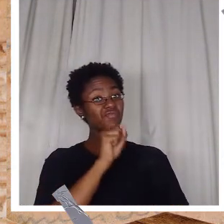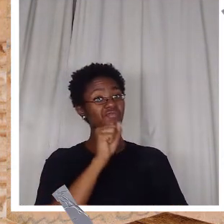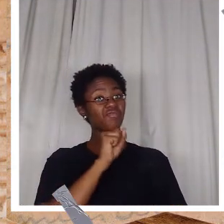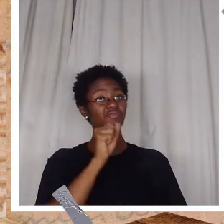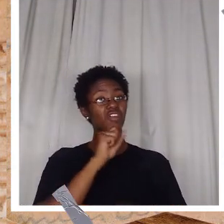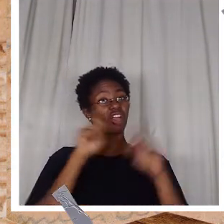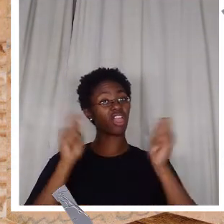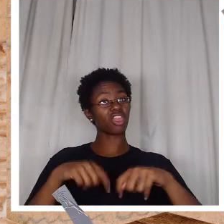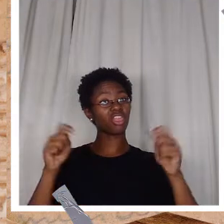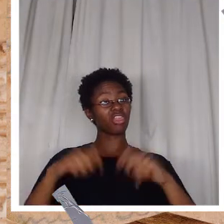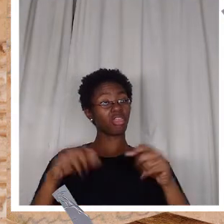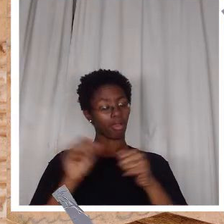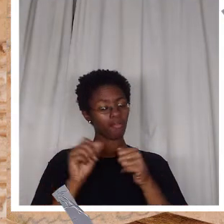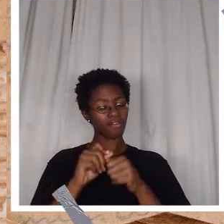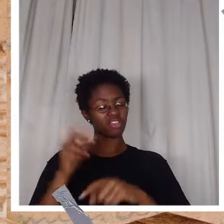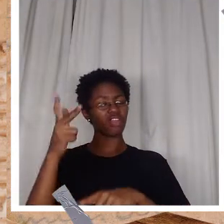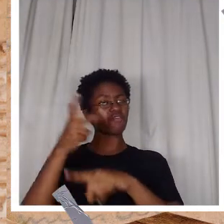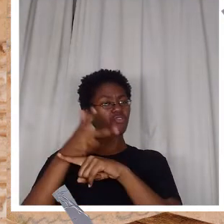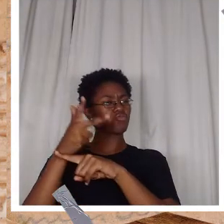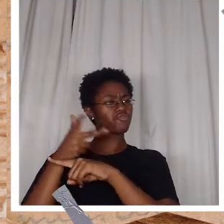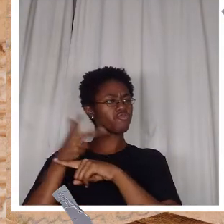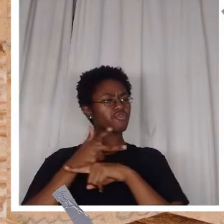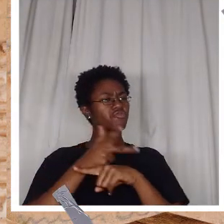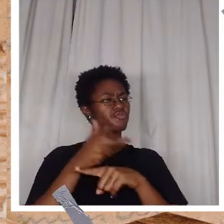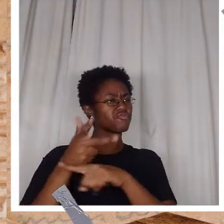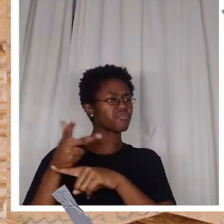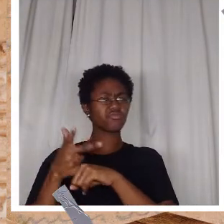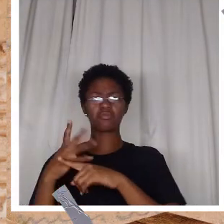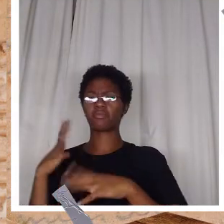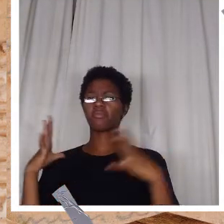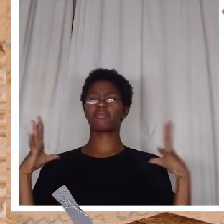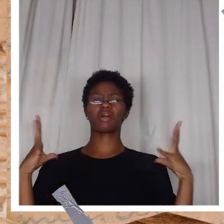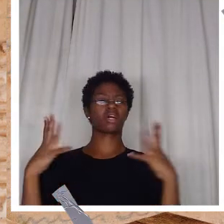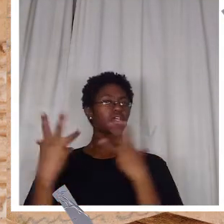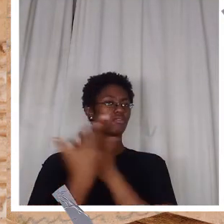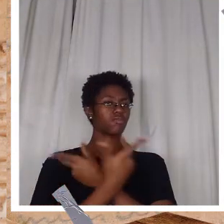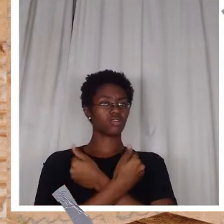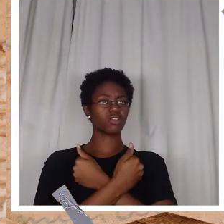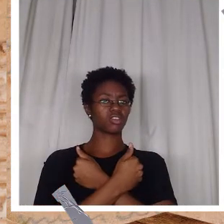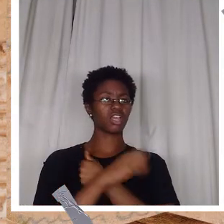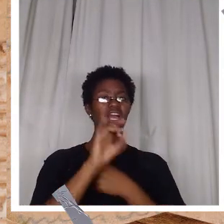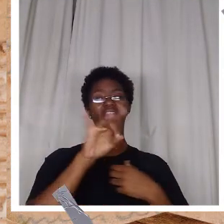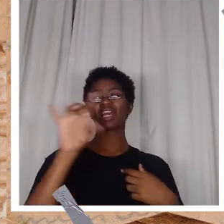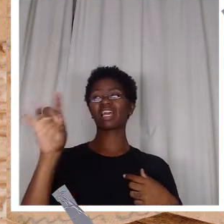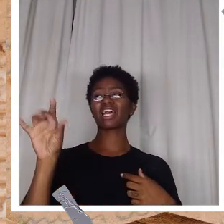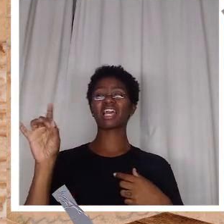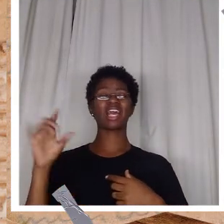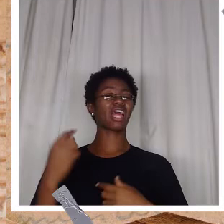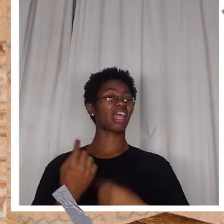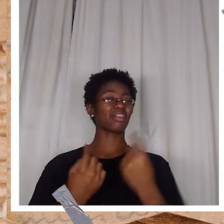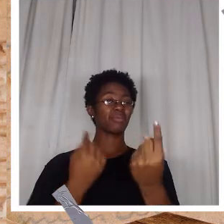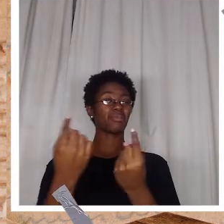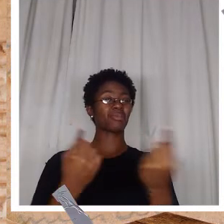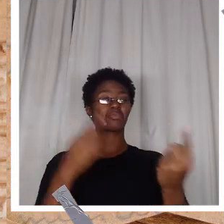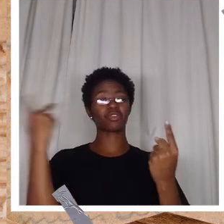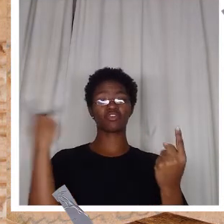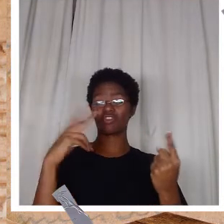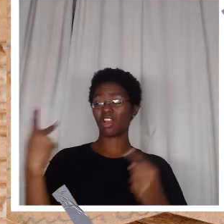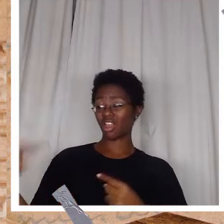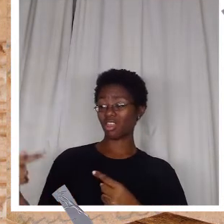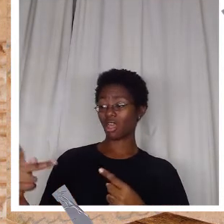10 filmes de ficção. Cada Verdade. do Candeia dá um filme de ficção. Por que eu digo filme de